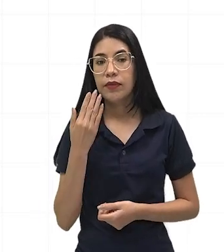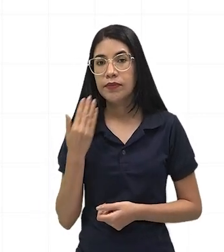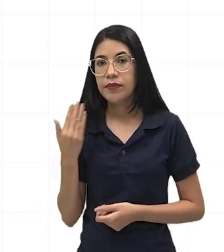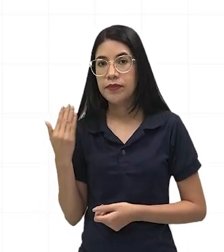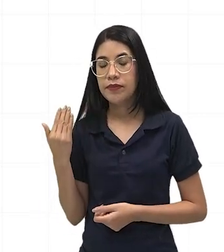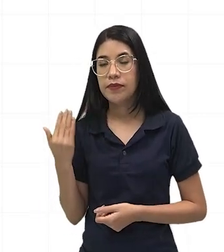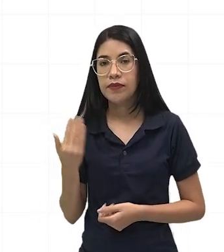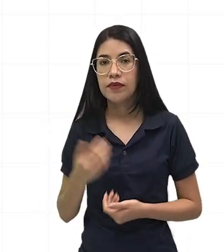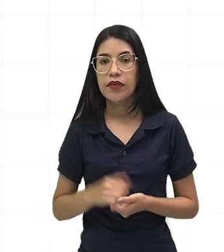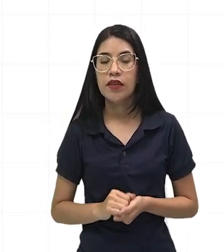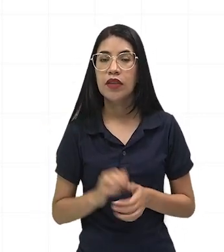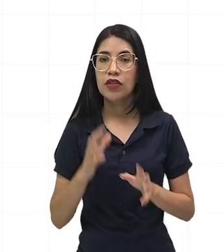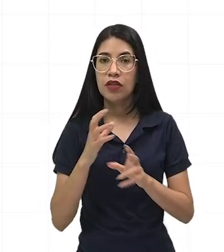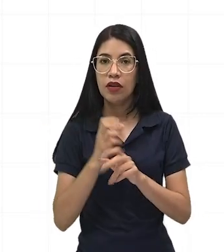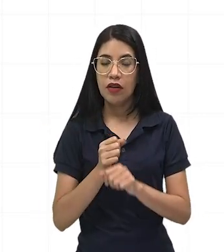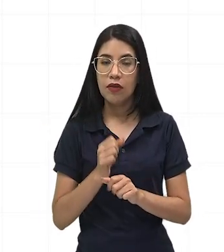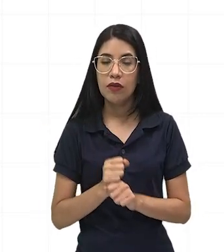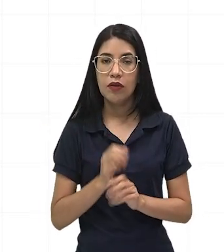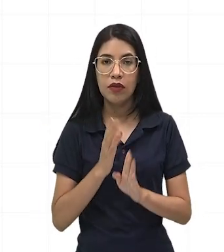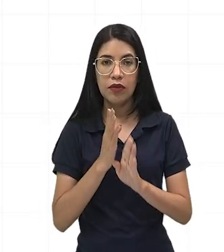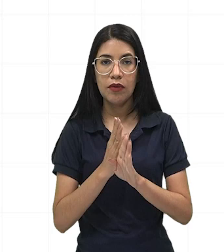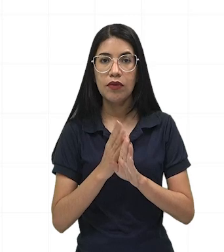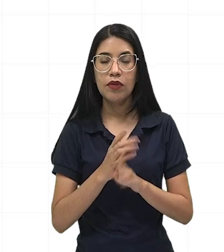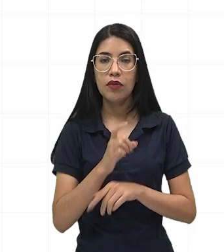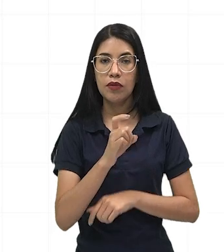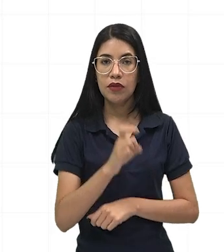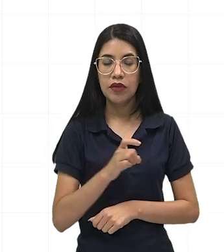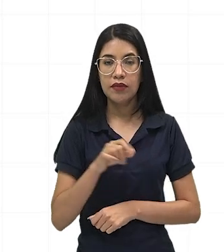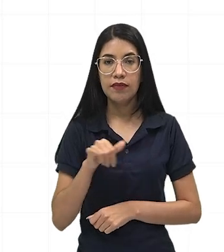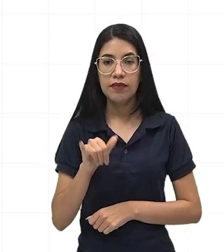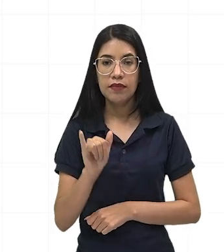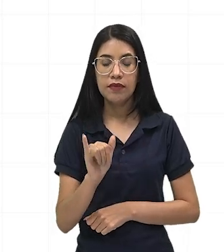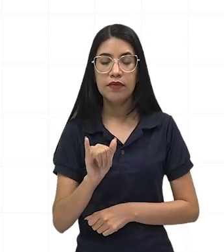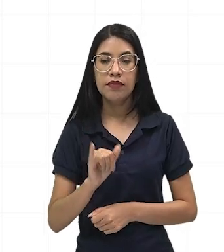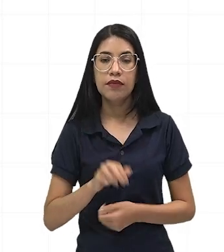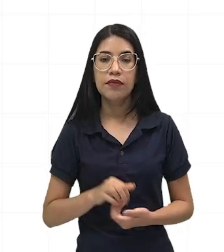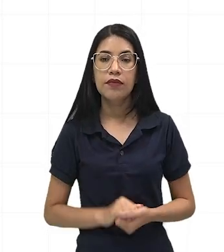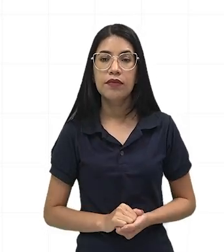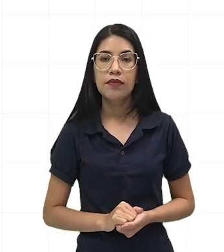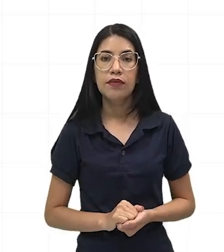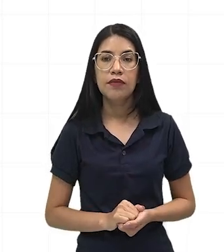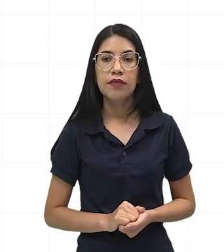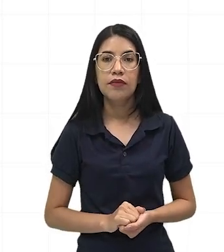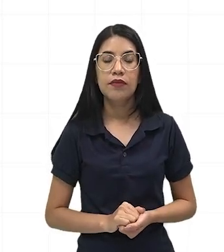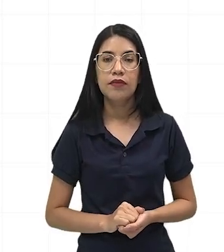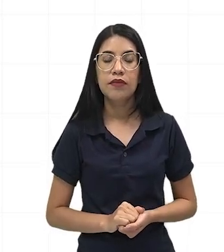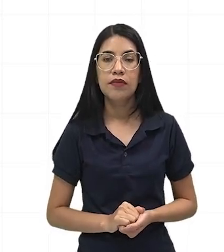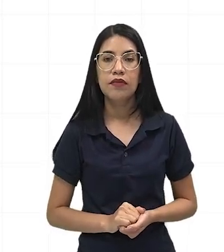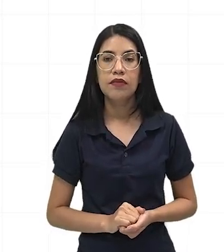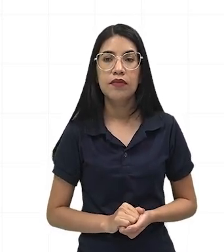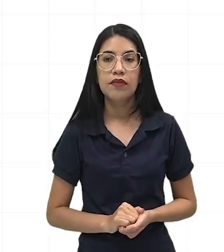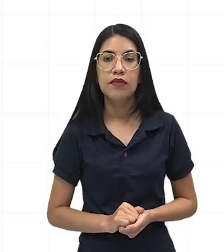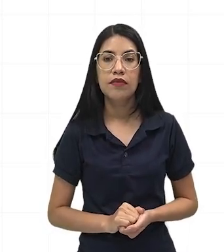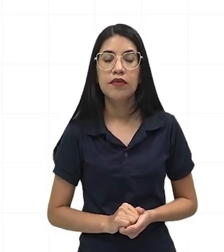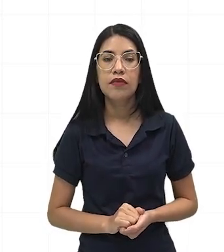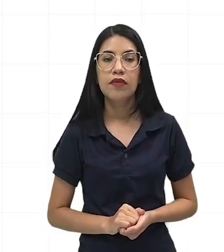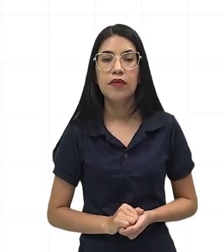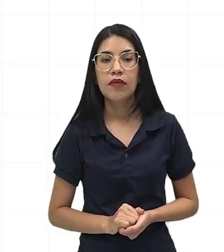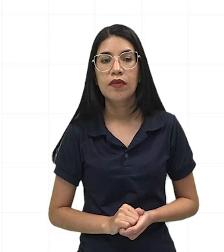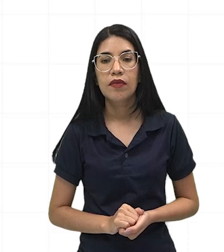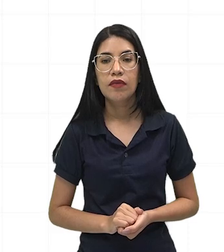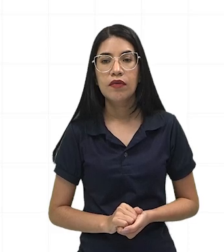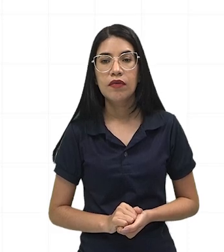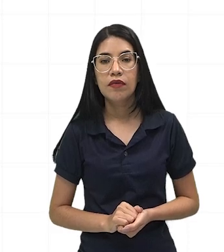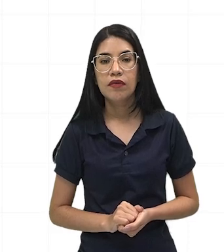ó. Resolvemos, ele, está aí o nosso sistema. Então, aqui está